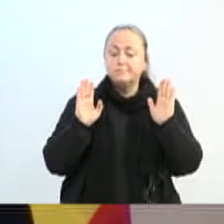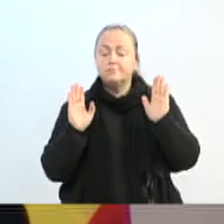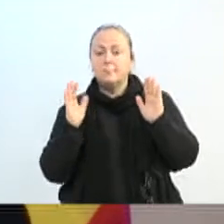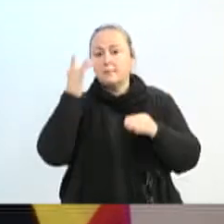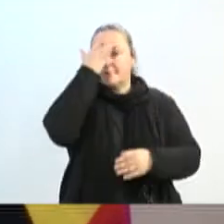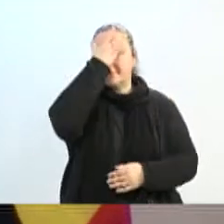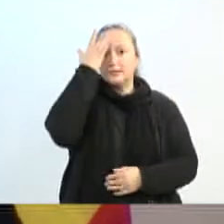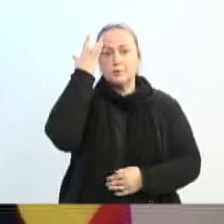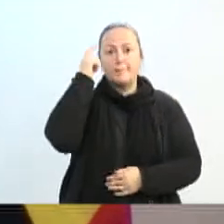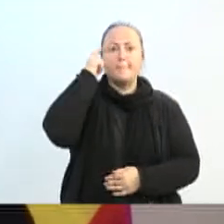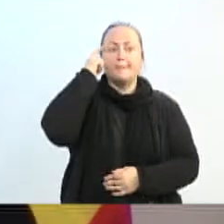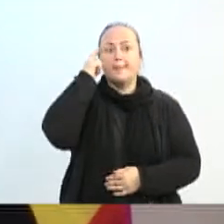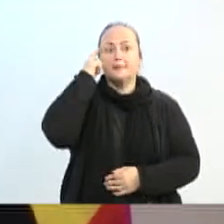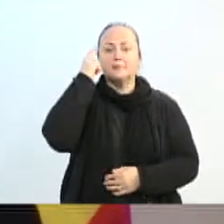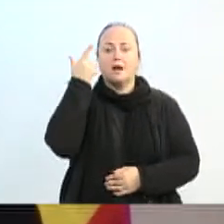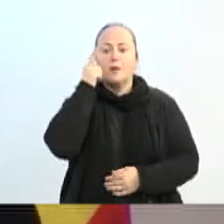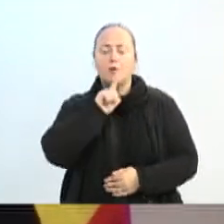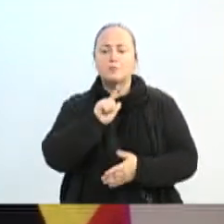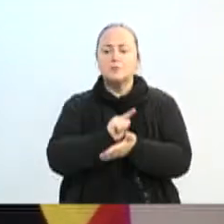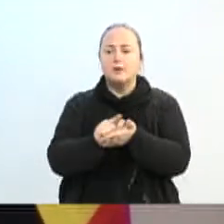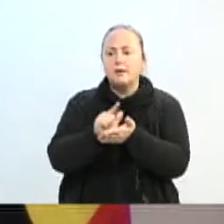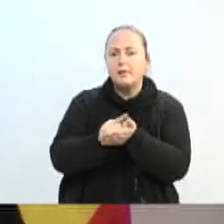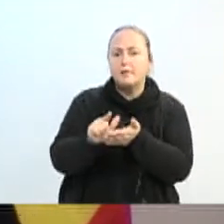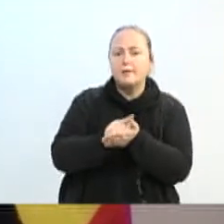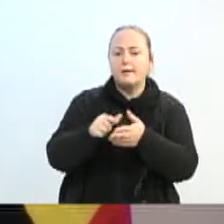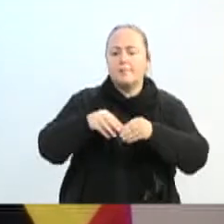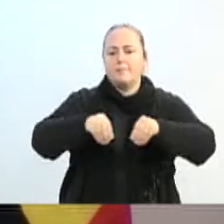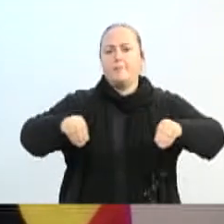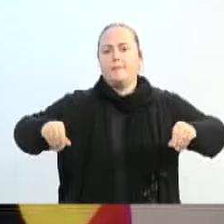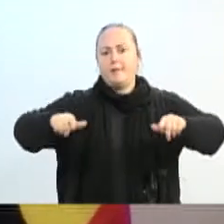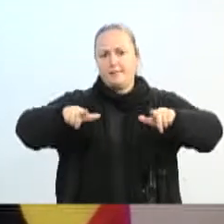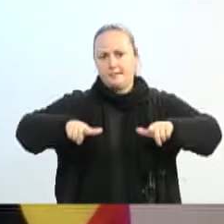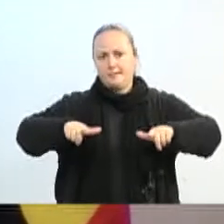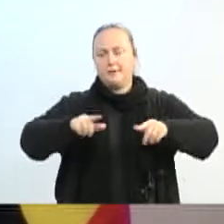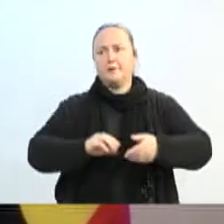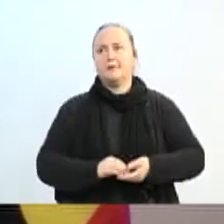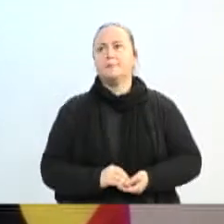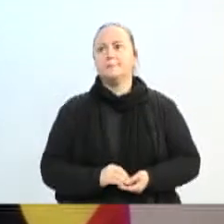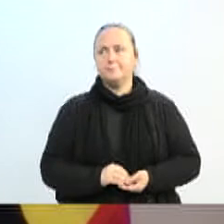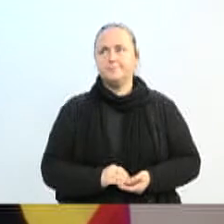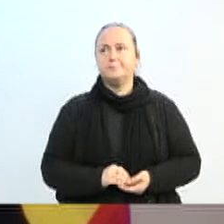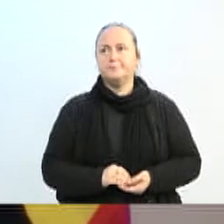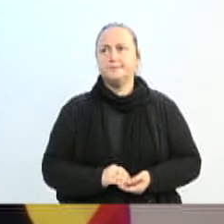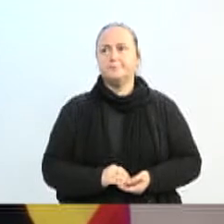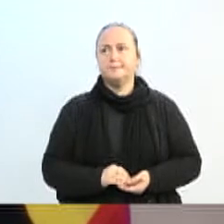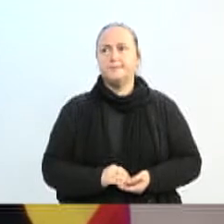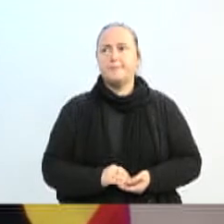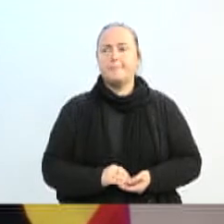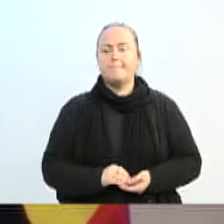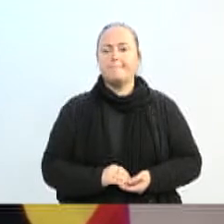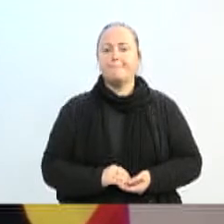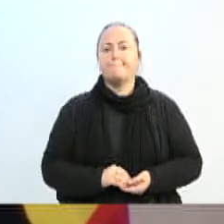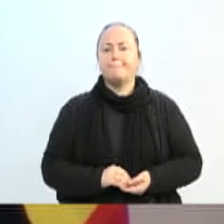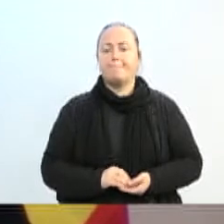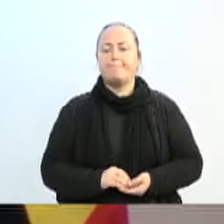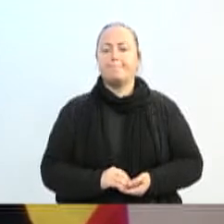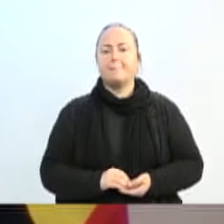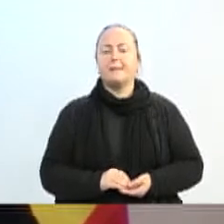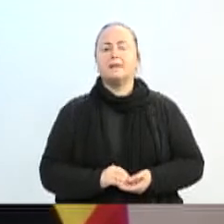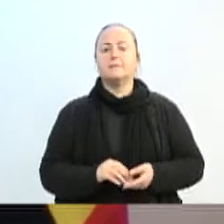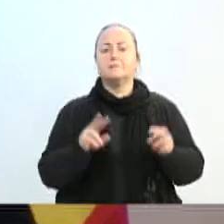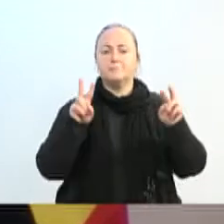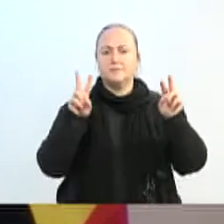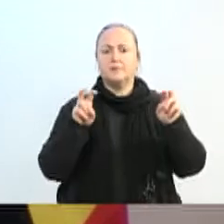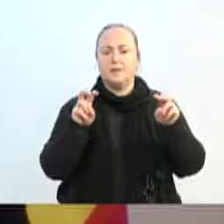pessoal a fazer a promover a limpeza do terreno seria isso em relação essa rua passar para um outro